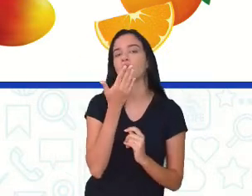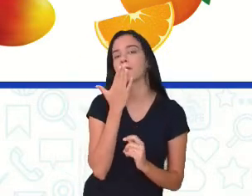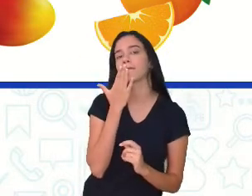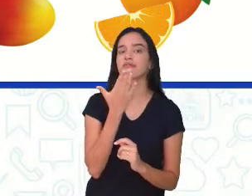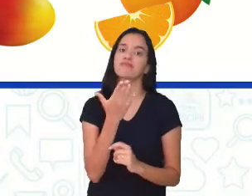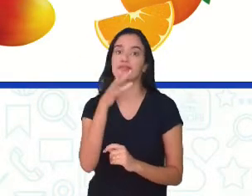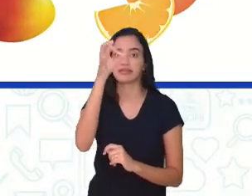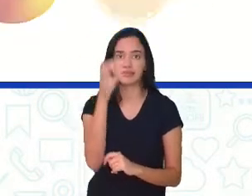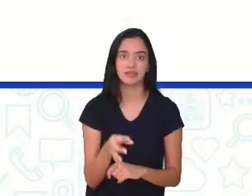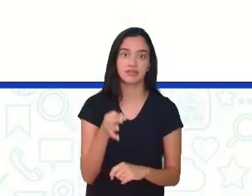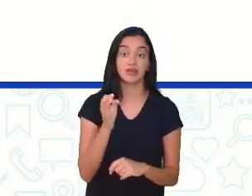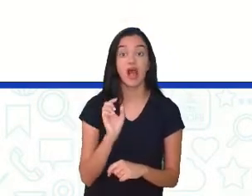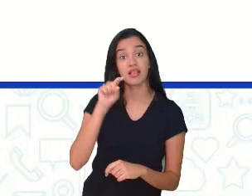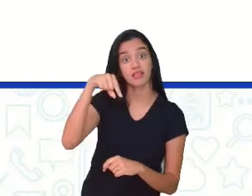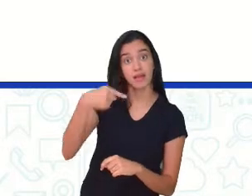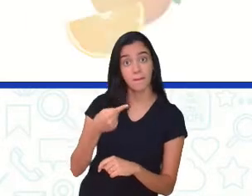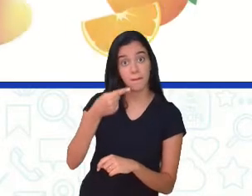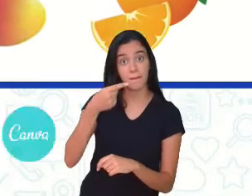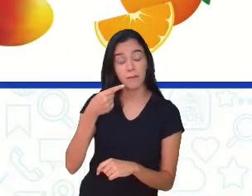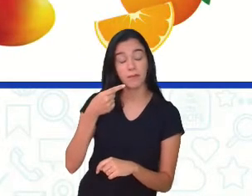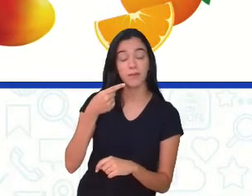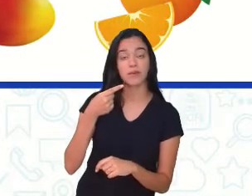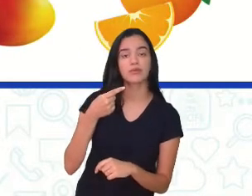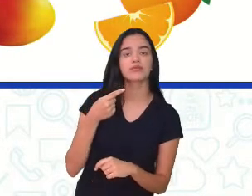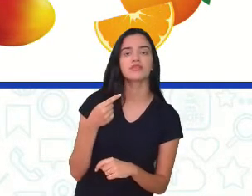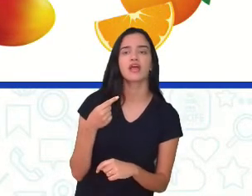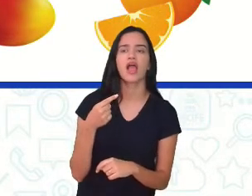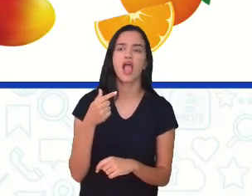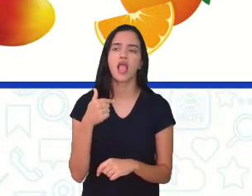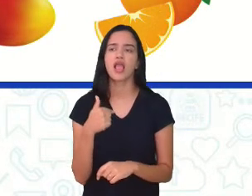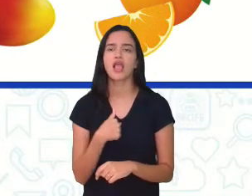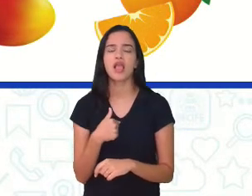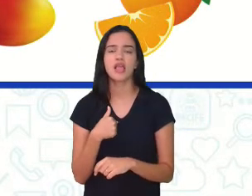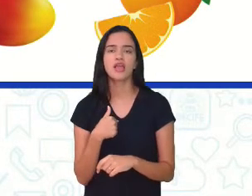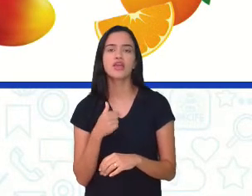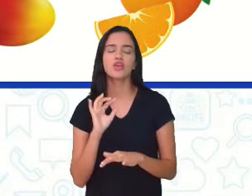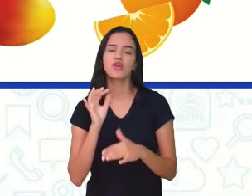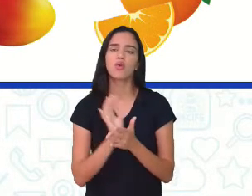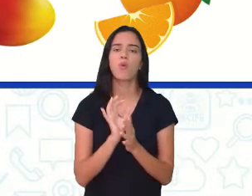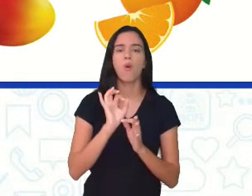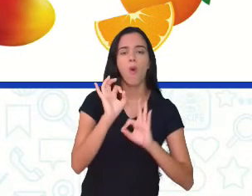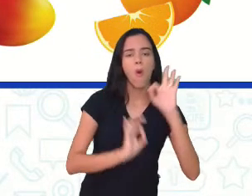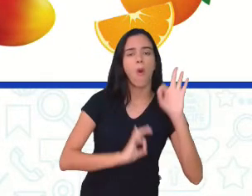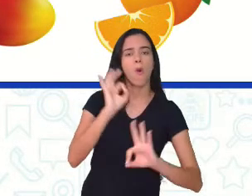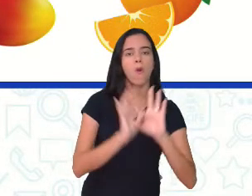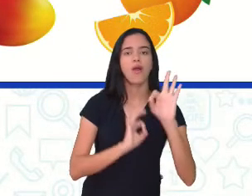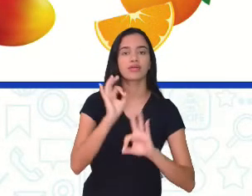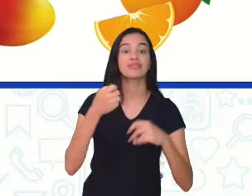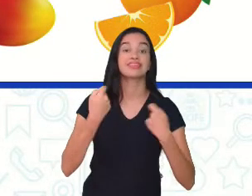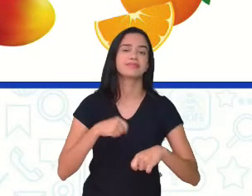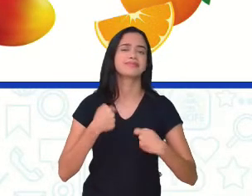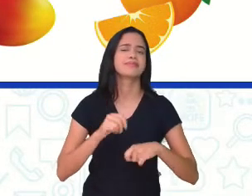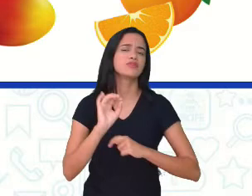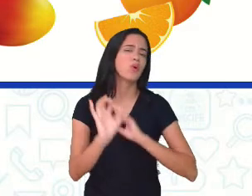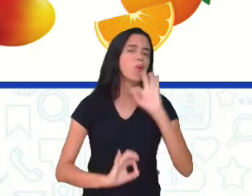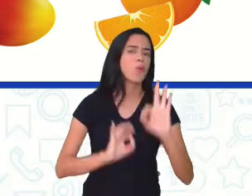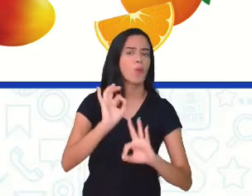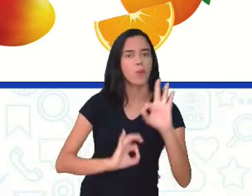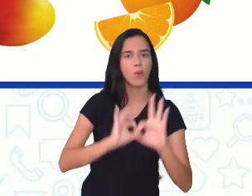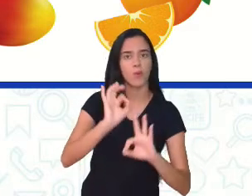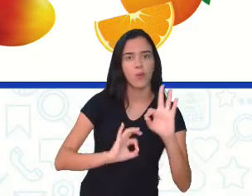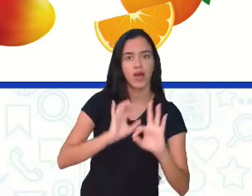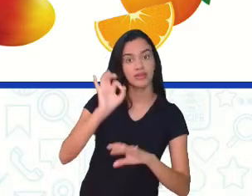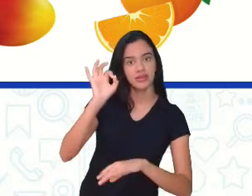preferem, certo? Depois disso, tá? Eu peguei esses dados aí e preciso organizar esses